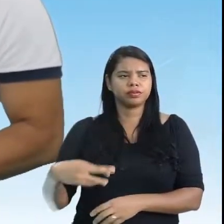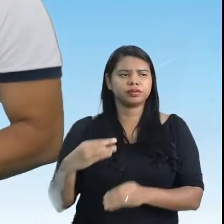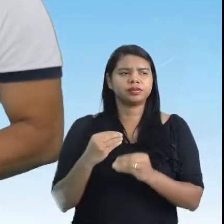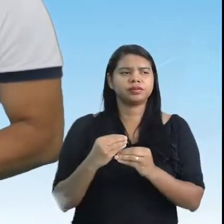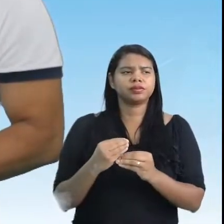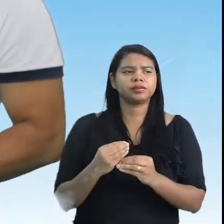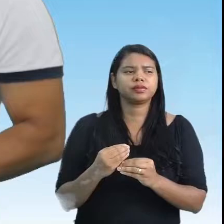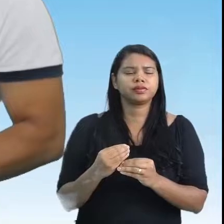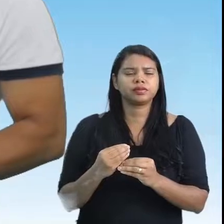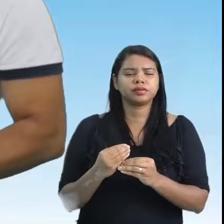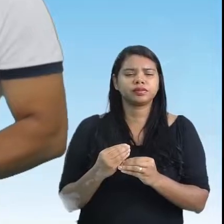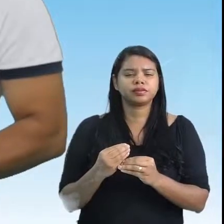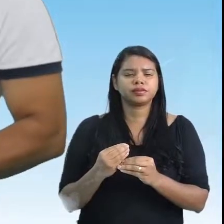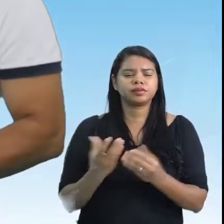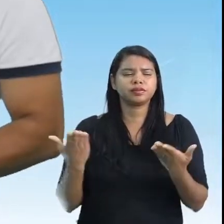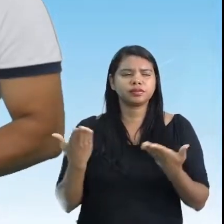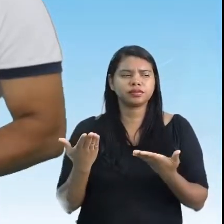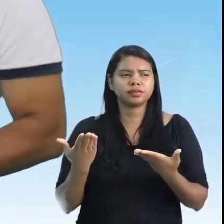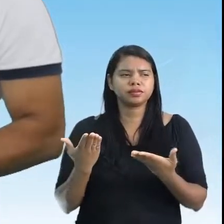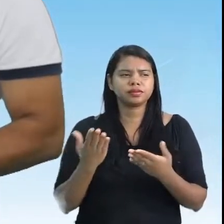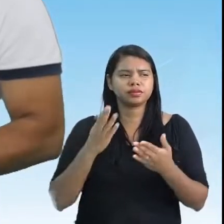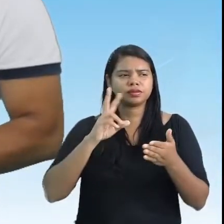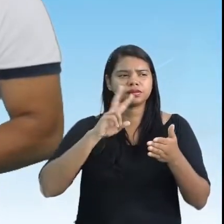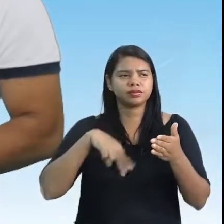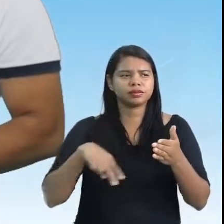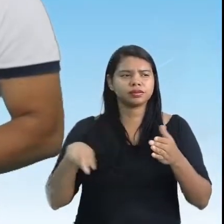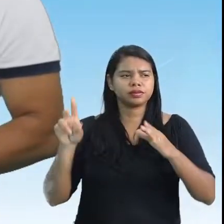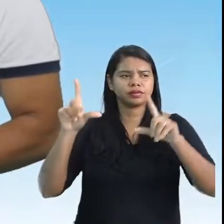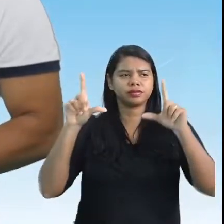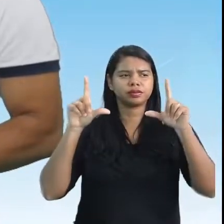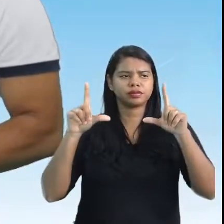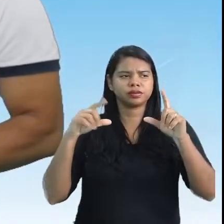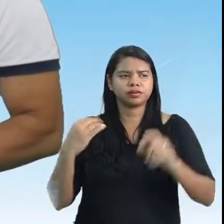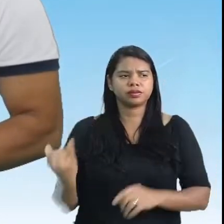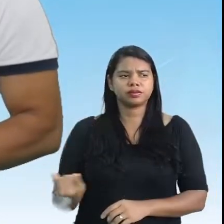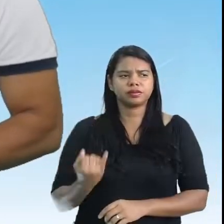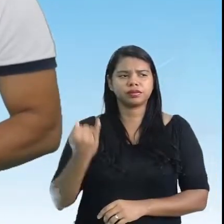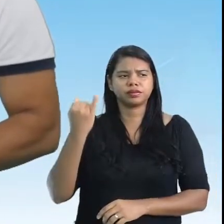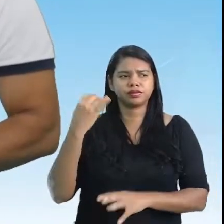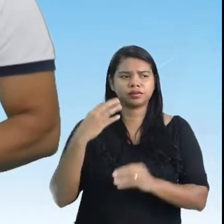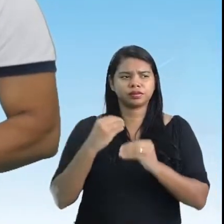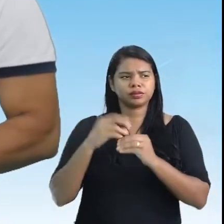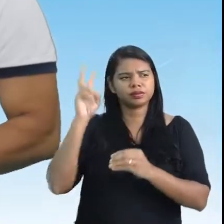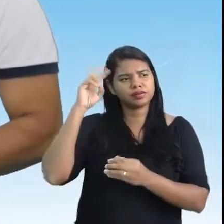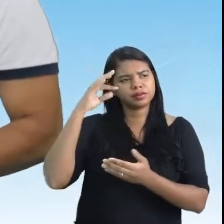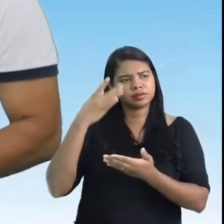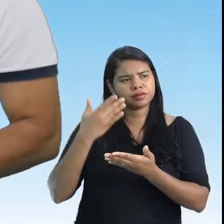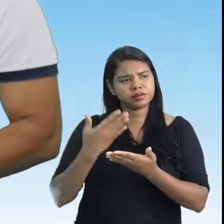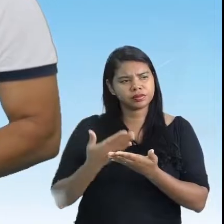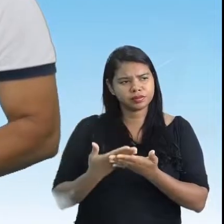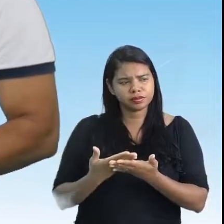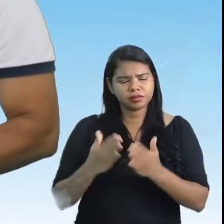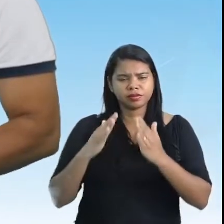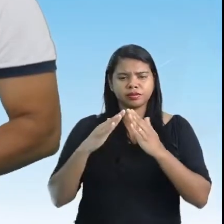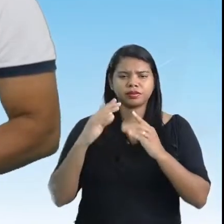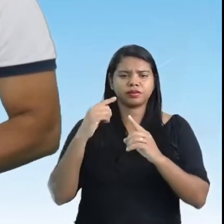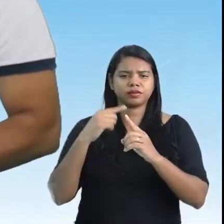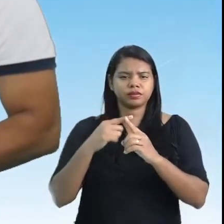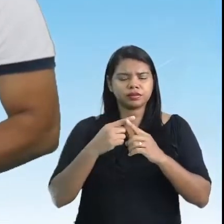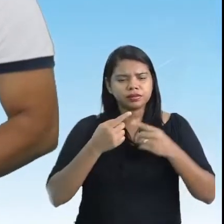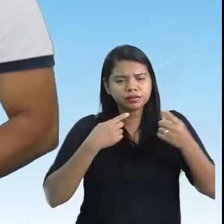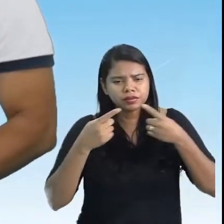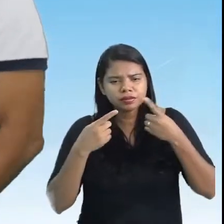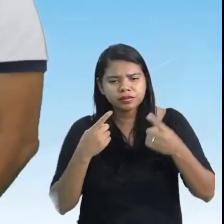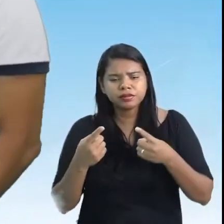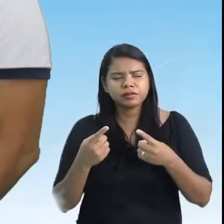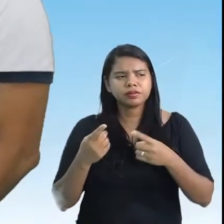faz a grande riqueza. Professor, eu vou ler outro ponto aqui importante sobre essa história da questão da igreja e a gente debater mais